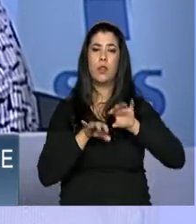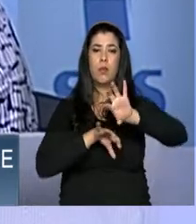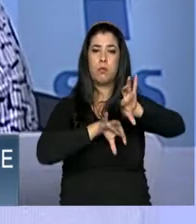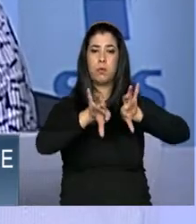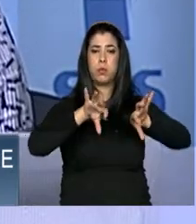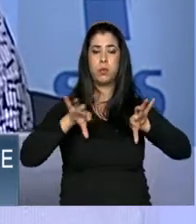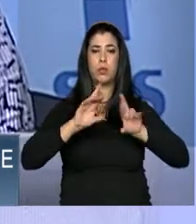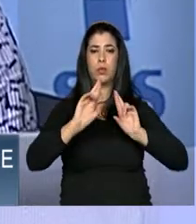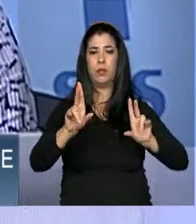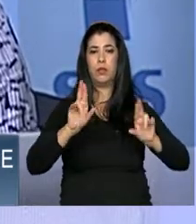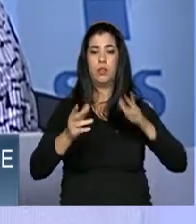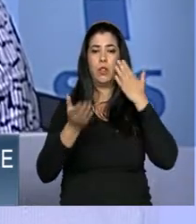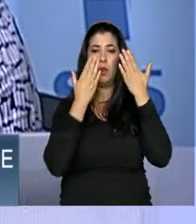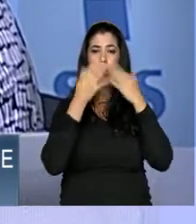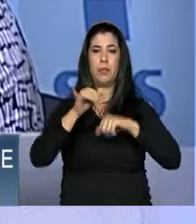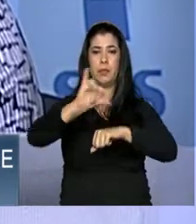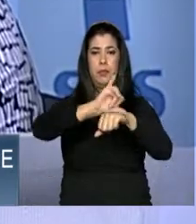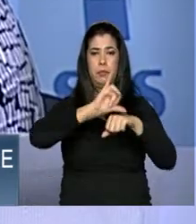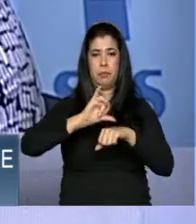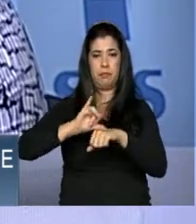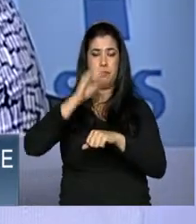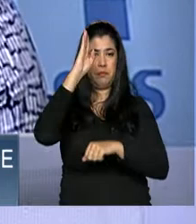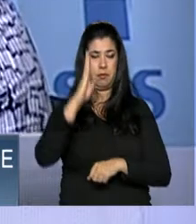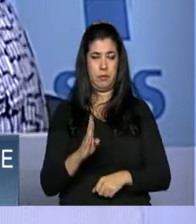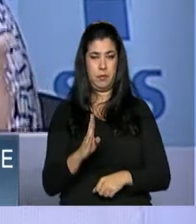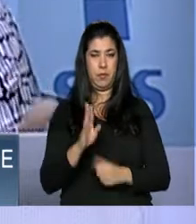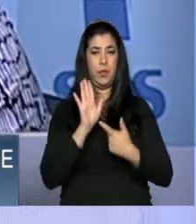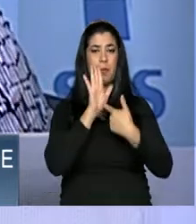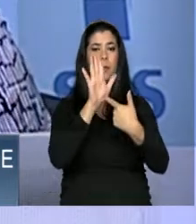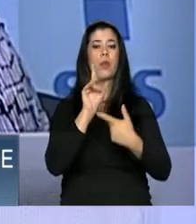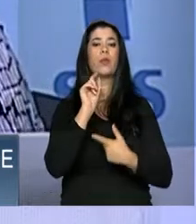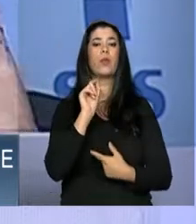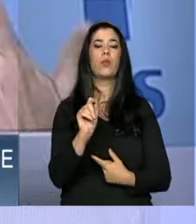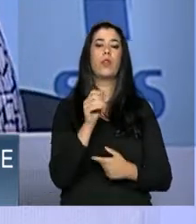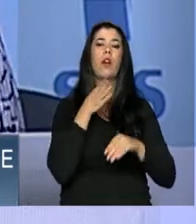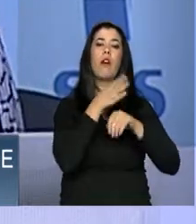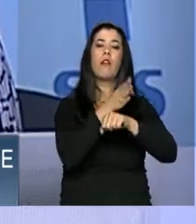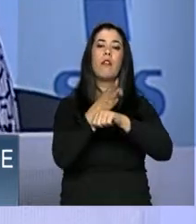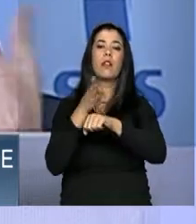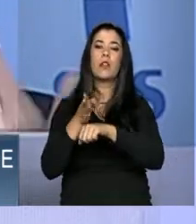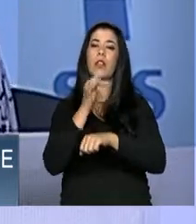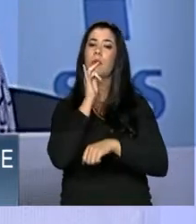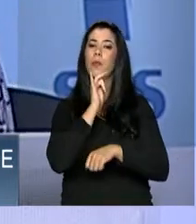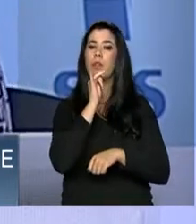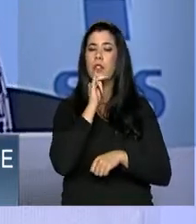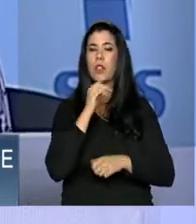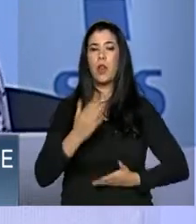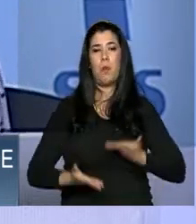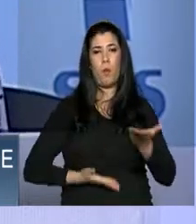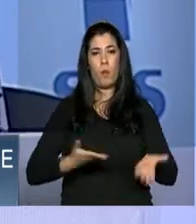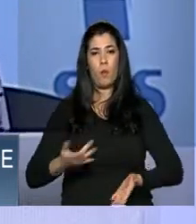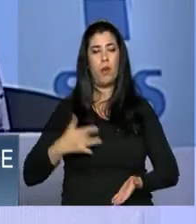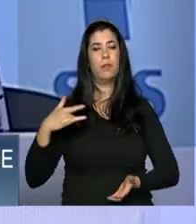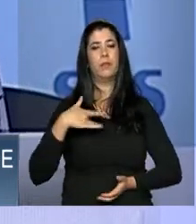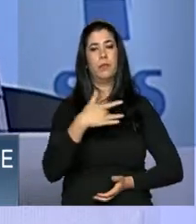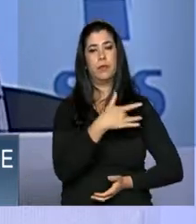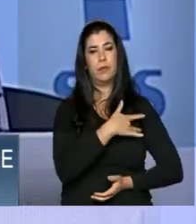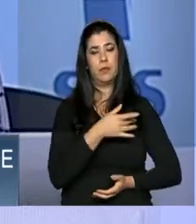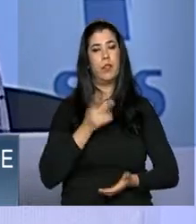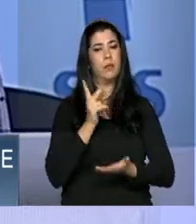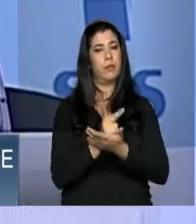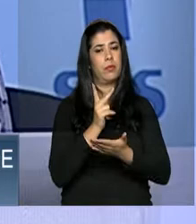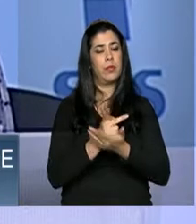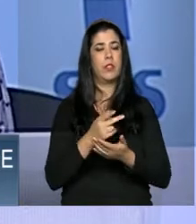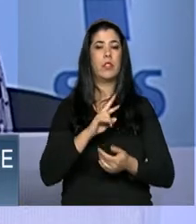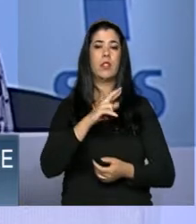entre as cidades, o que também reflete acesso a serviços. Nós temos frequências